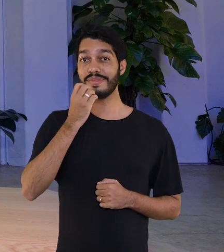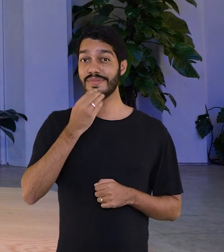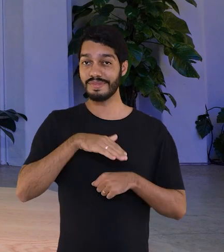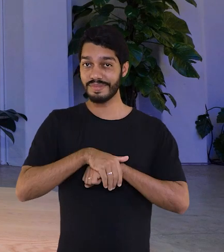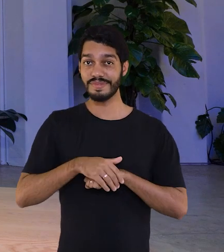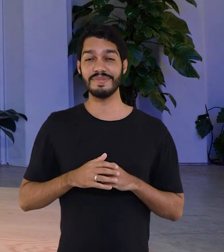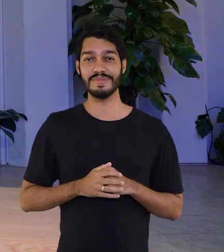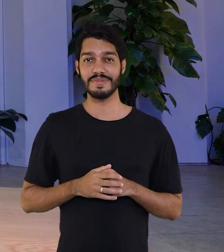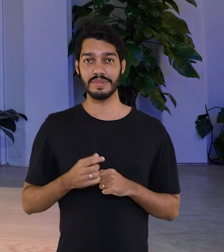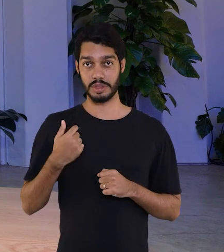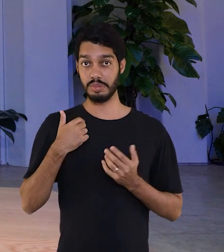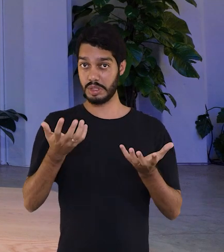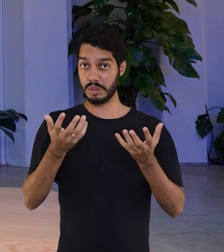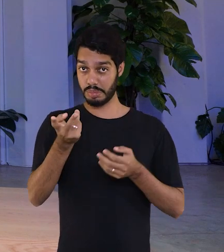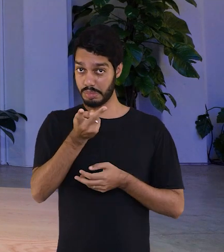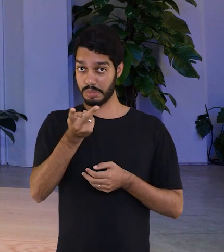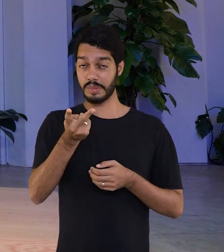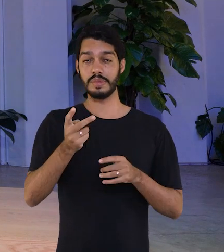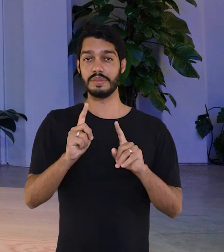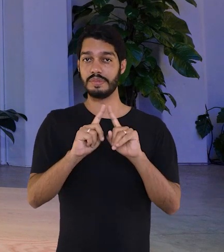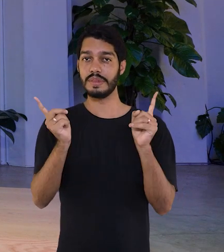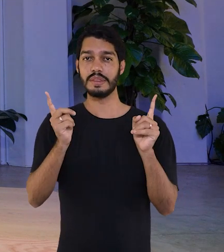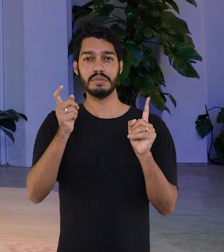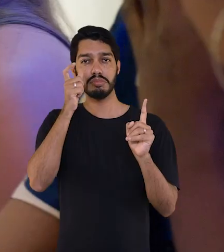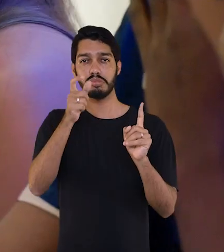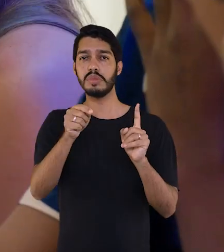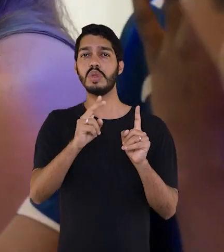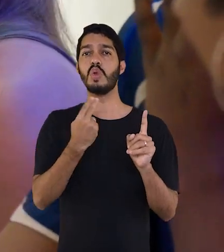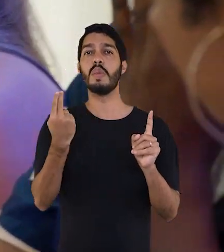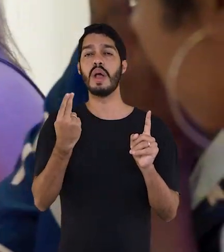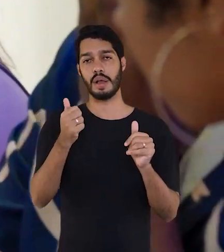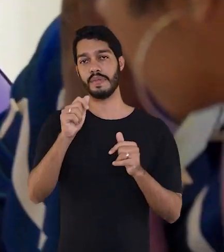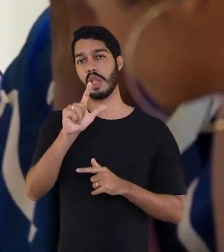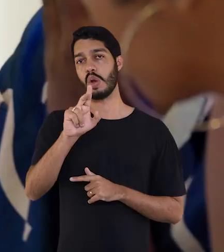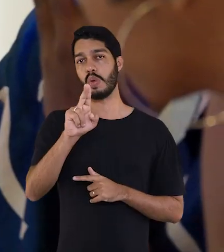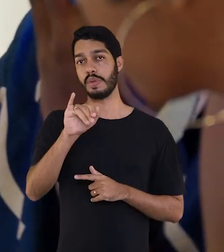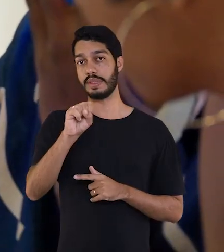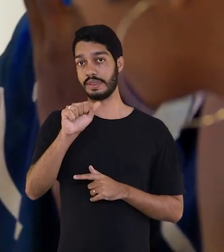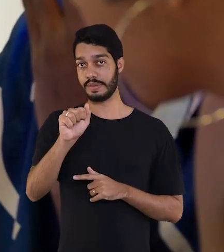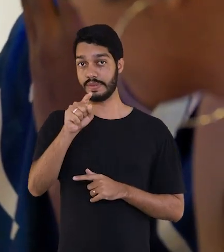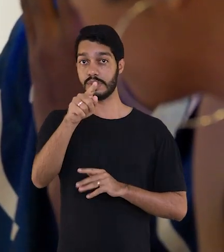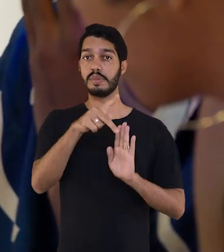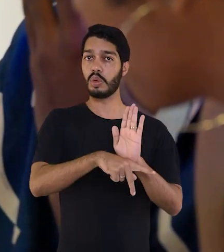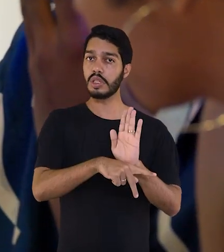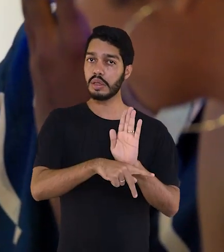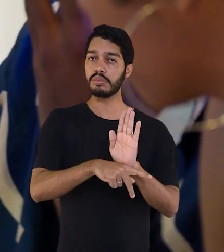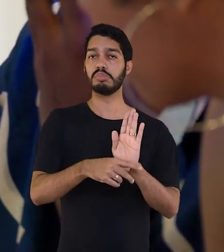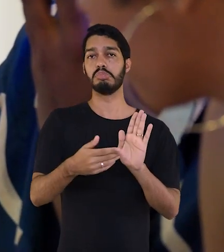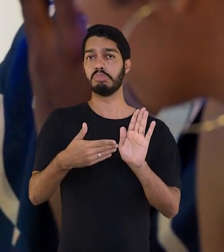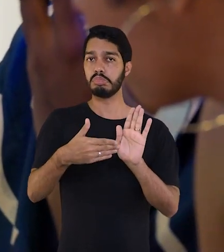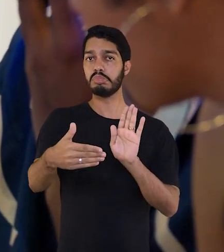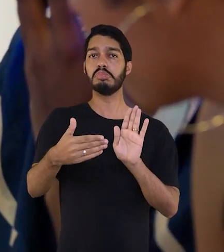Boa noite. Boa noite. Na verdade, é para vocês dois, mas eu fiquei muito interessada com o seu nome, projeto que por você favor? está Luísa. Luísa, obrigado. Com o projeto que você está